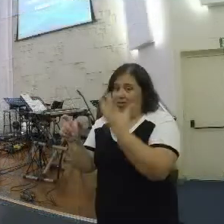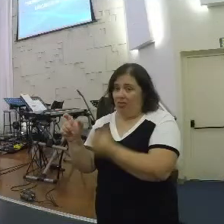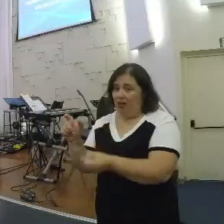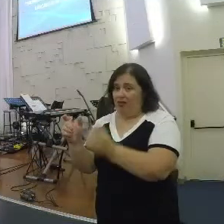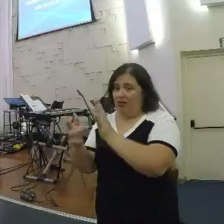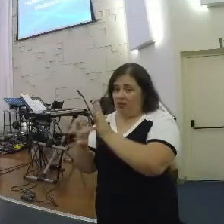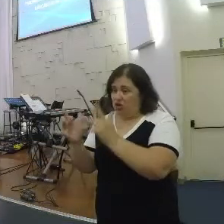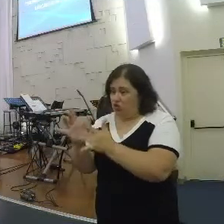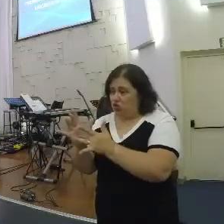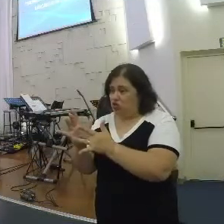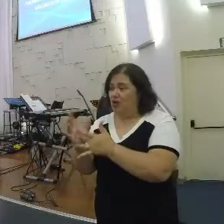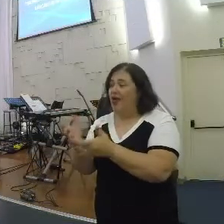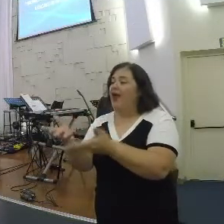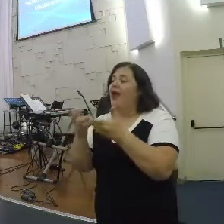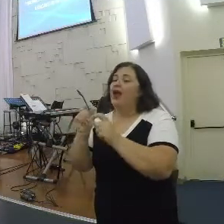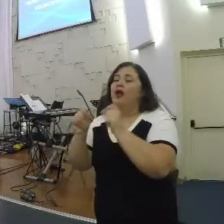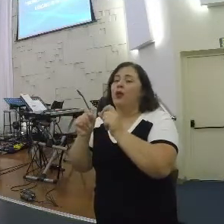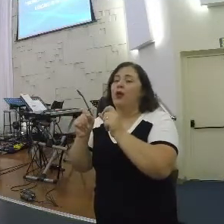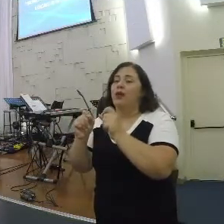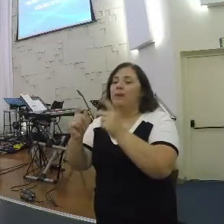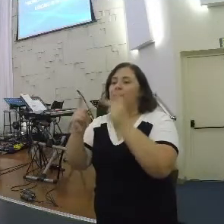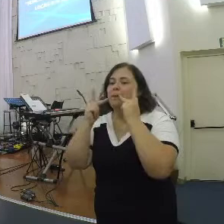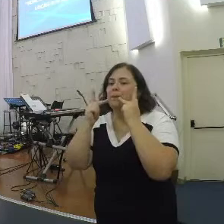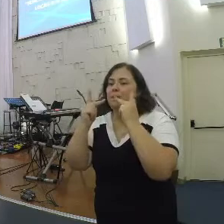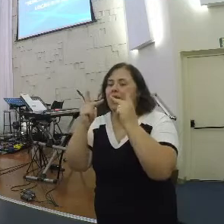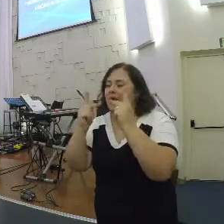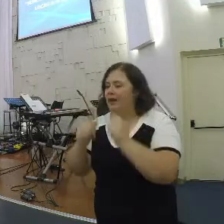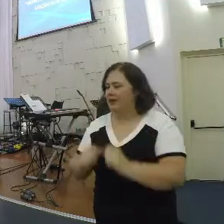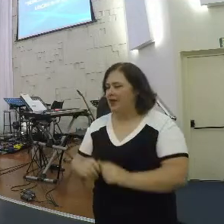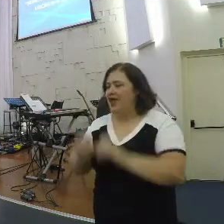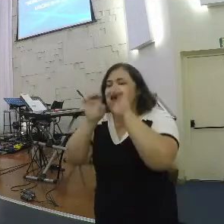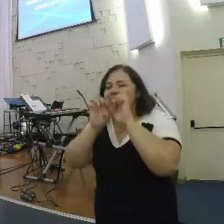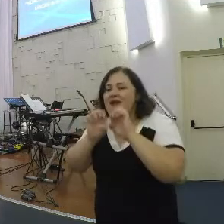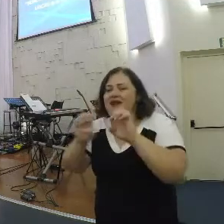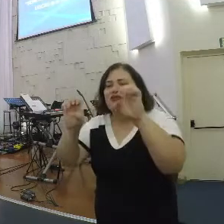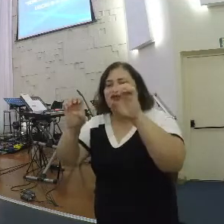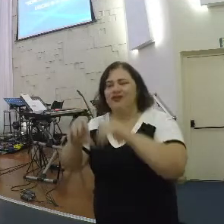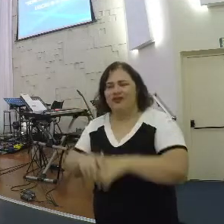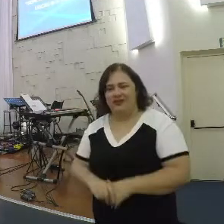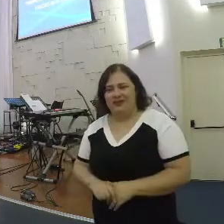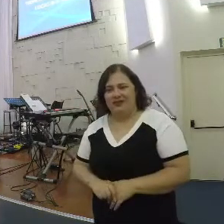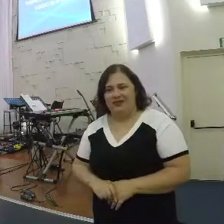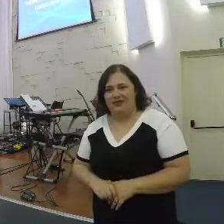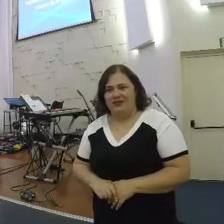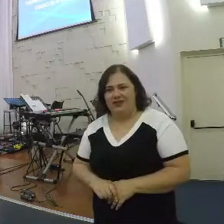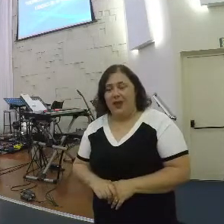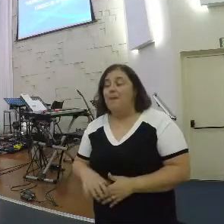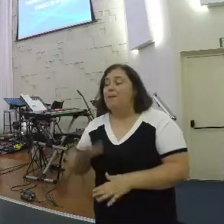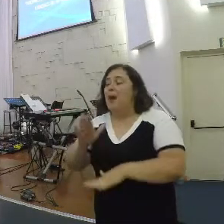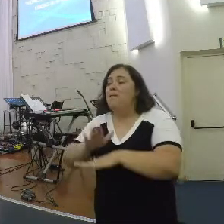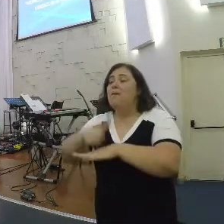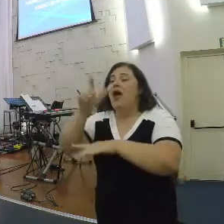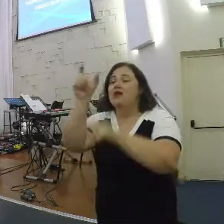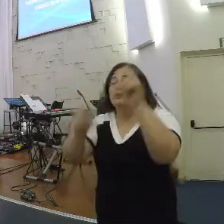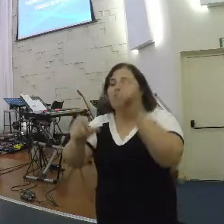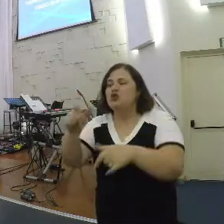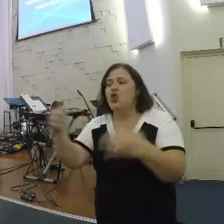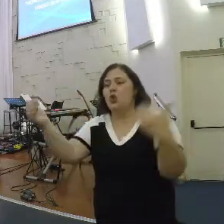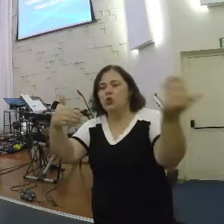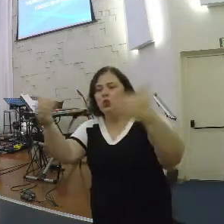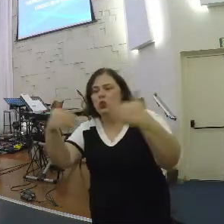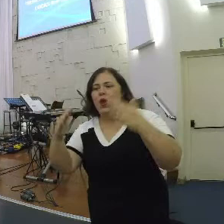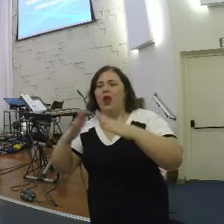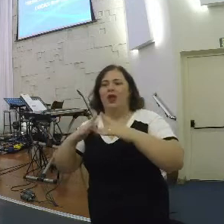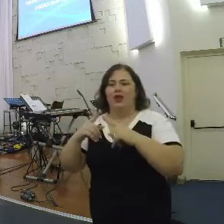no Evangelho de Jesus Cristo, você possa dar frutos. E se você estiver pensando: pastor, o que é que eu vou